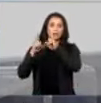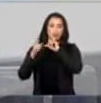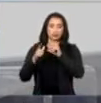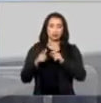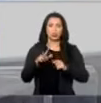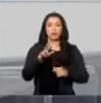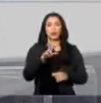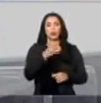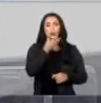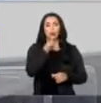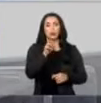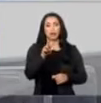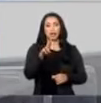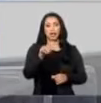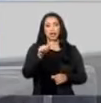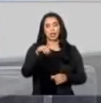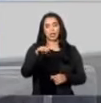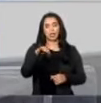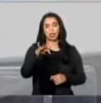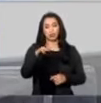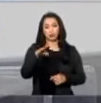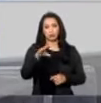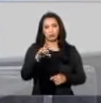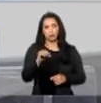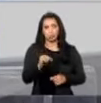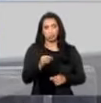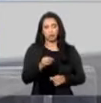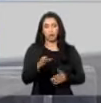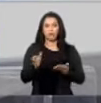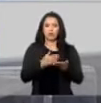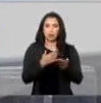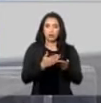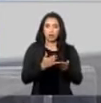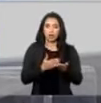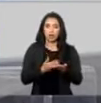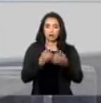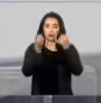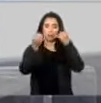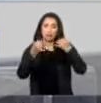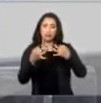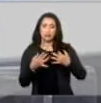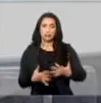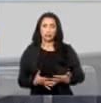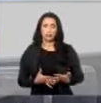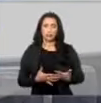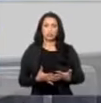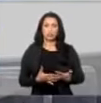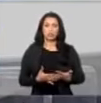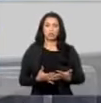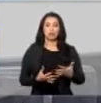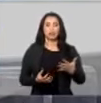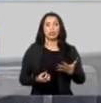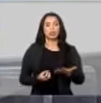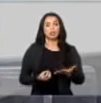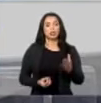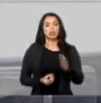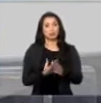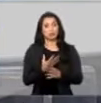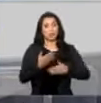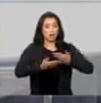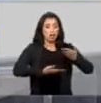Faoro, no seu livro Os Donos do Poder, que aponta o patrimonialismo como uma origem fundamental das nossas